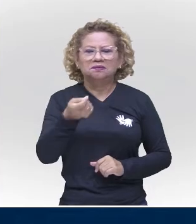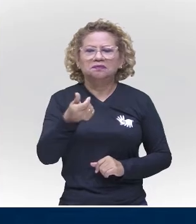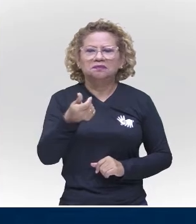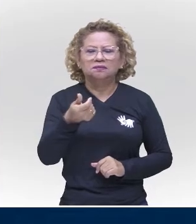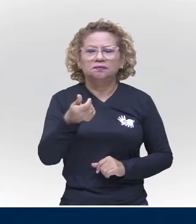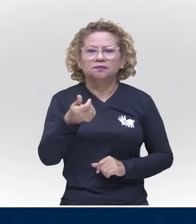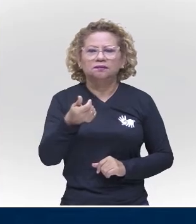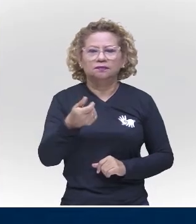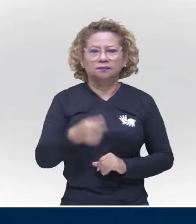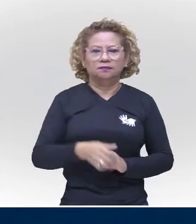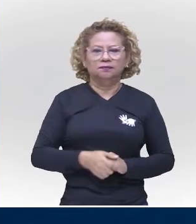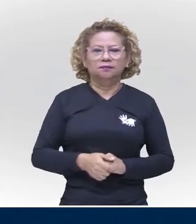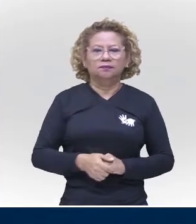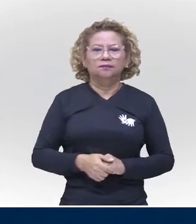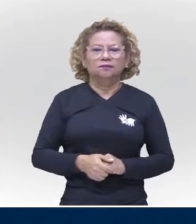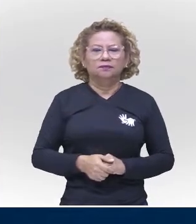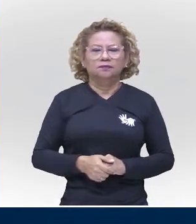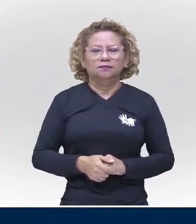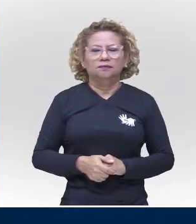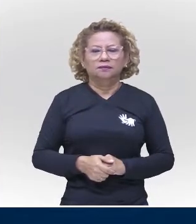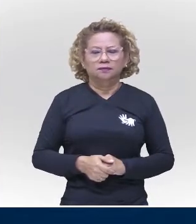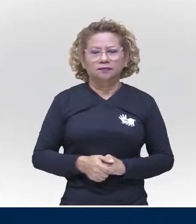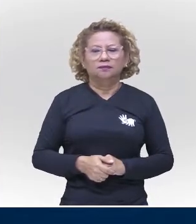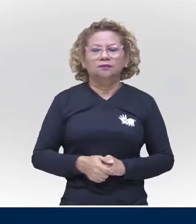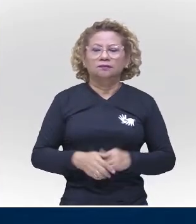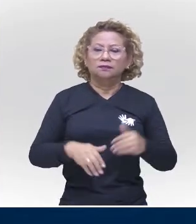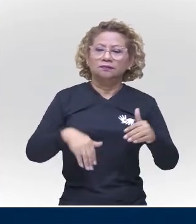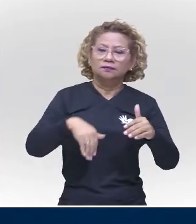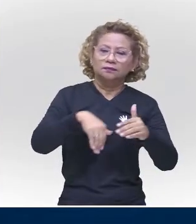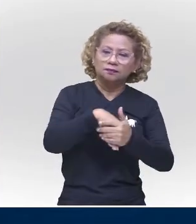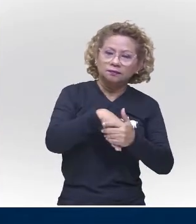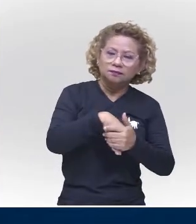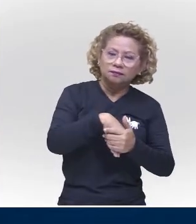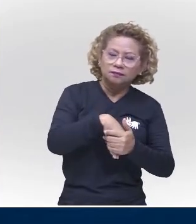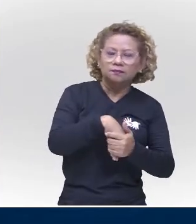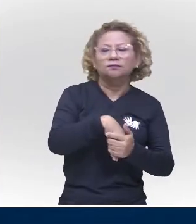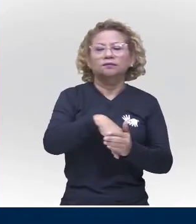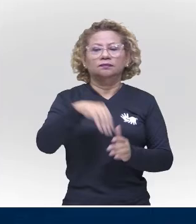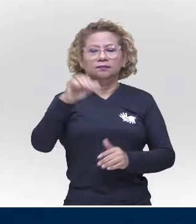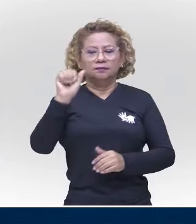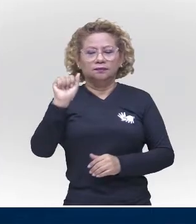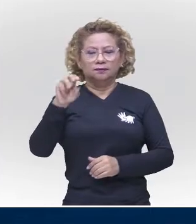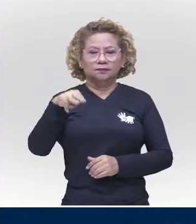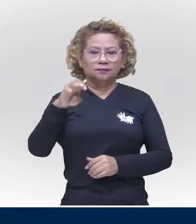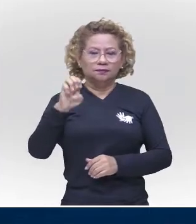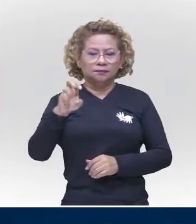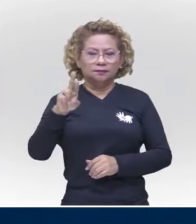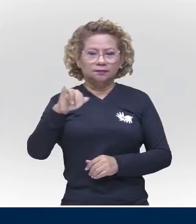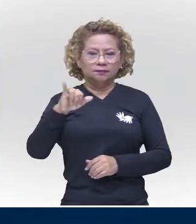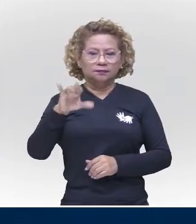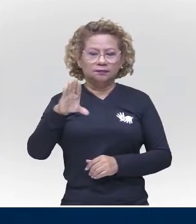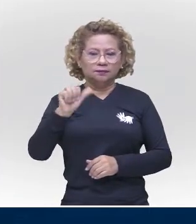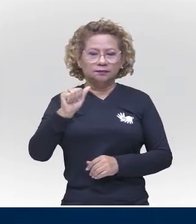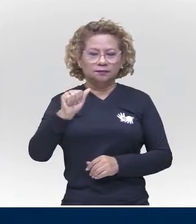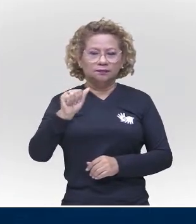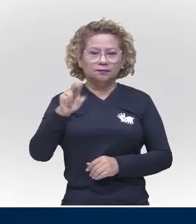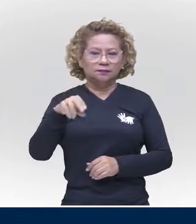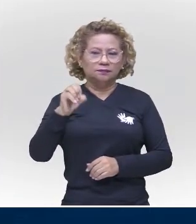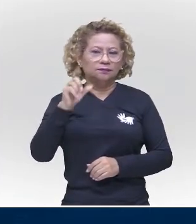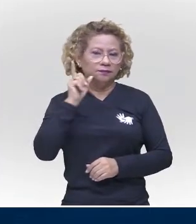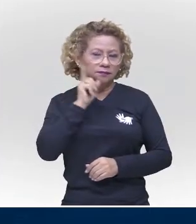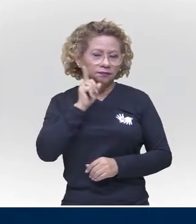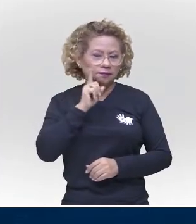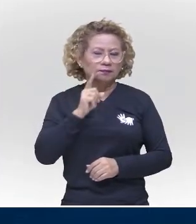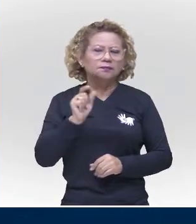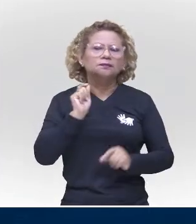hoje, ele está bem famoso, que é o futebol americano. O futebol americano, para quem vai